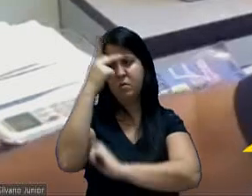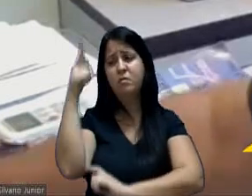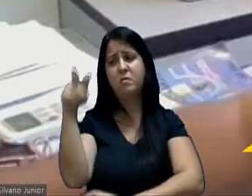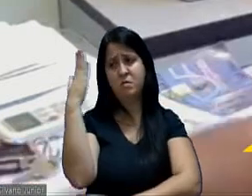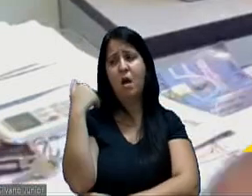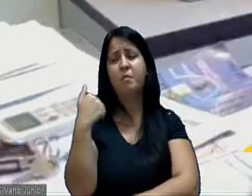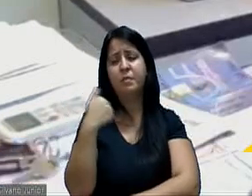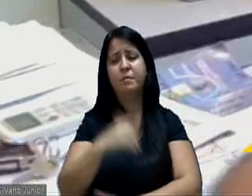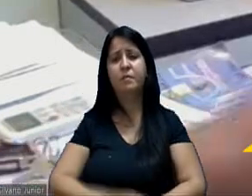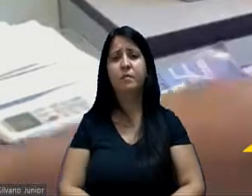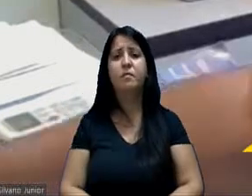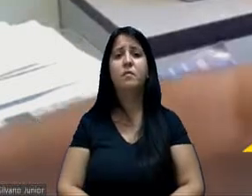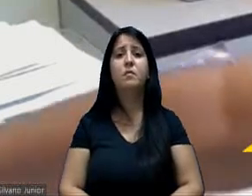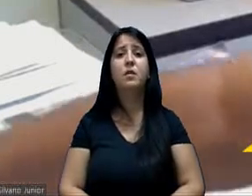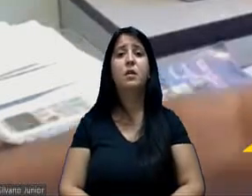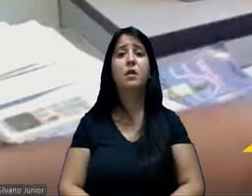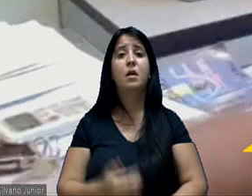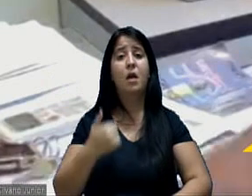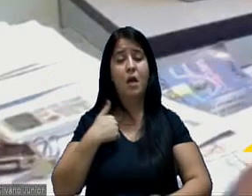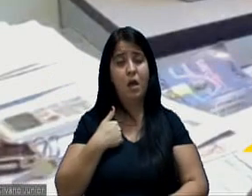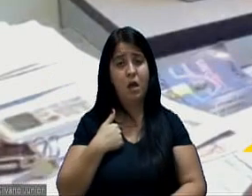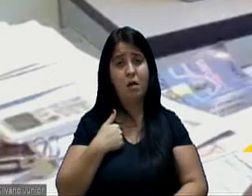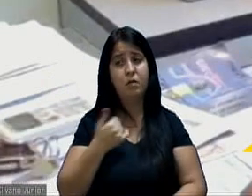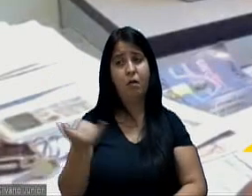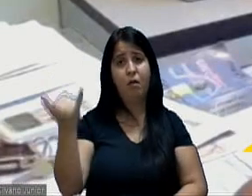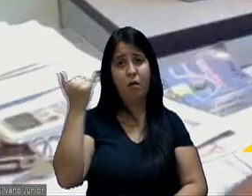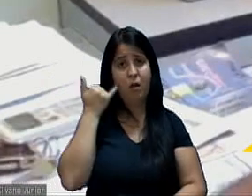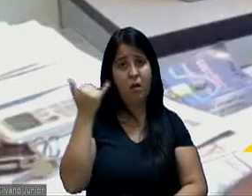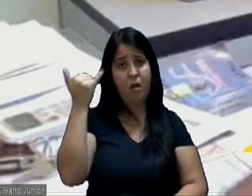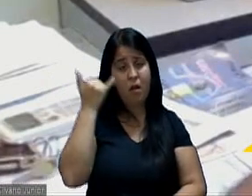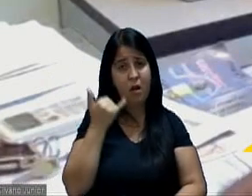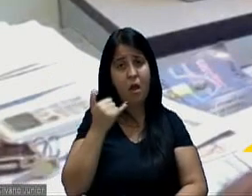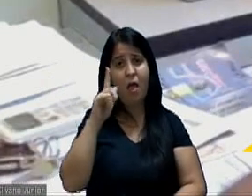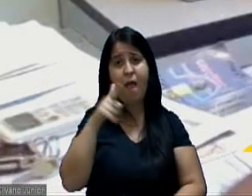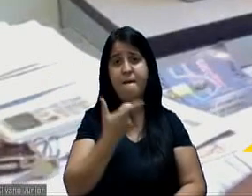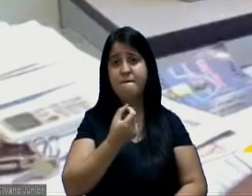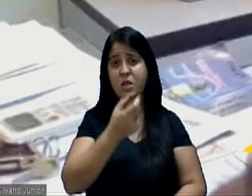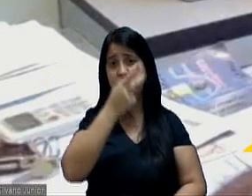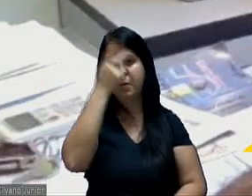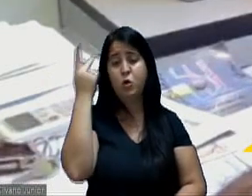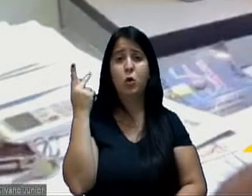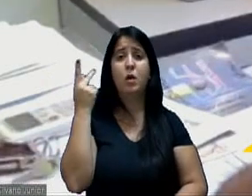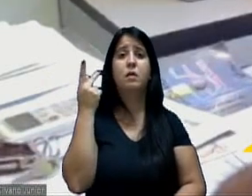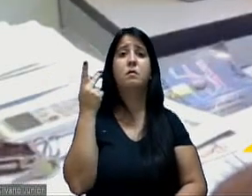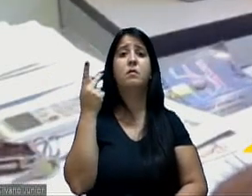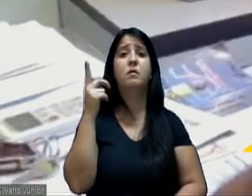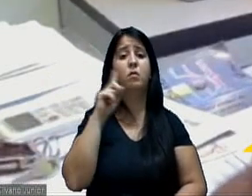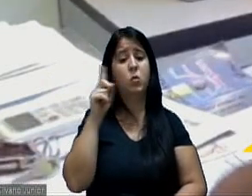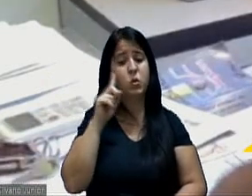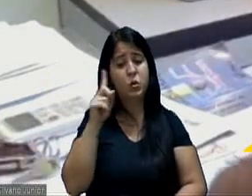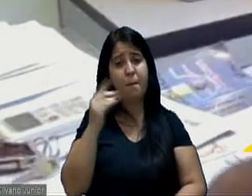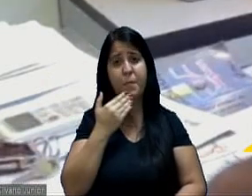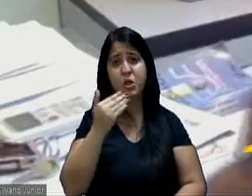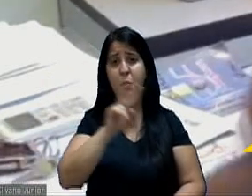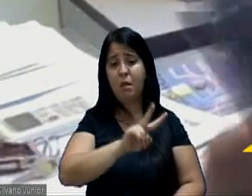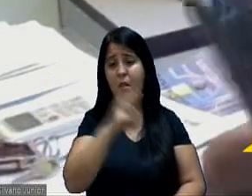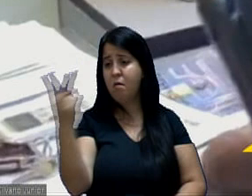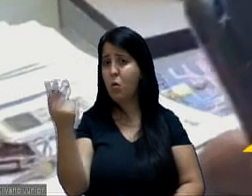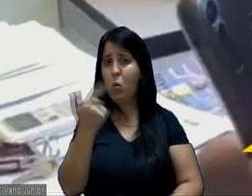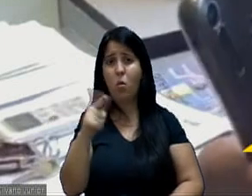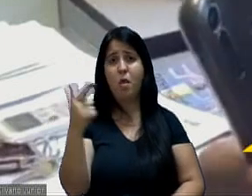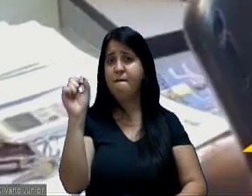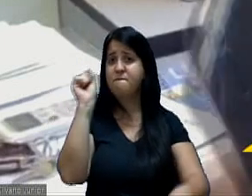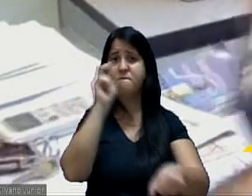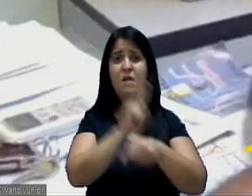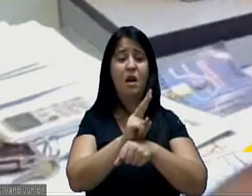que está. Eu estou recebendo no meu telefonema por dia, são 20 pessoas, 15 pessoas pediram a transferência. Não tem vaga mais, Fausto.